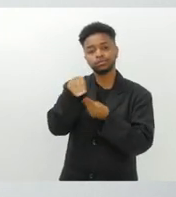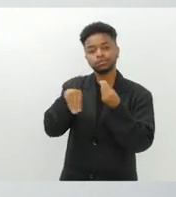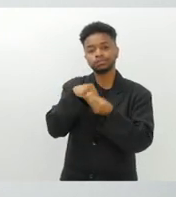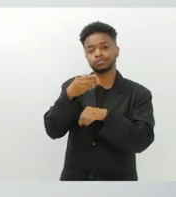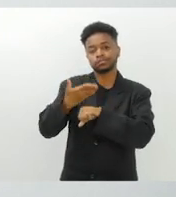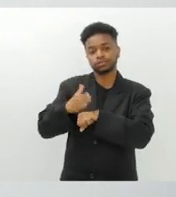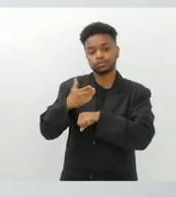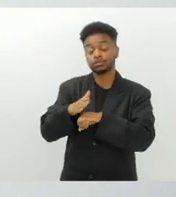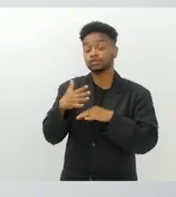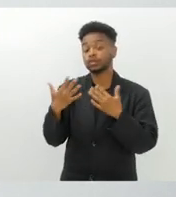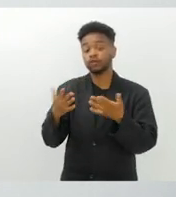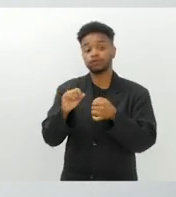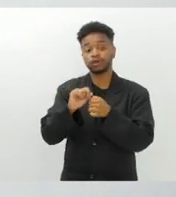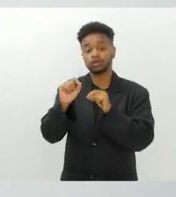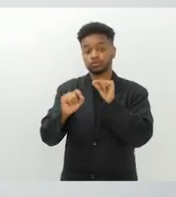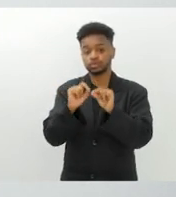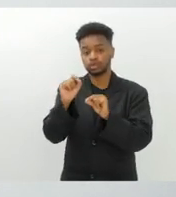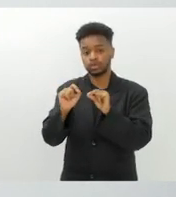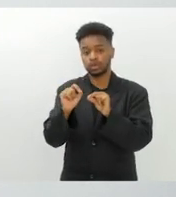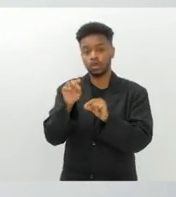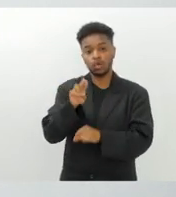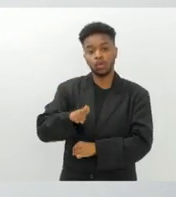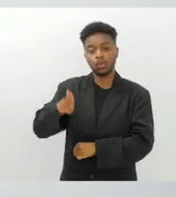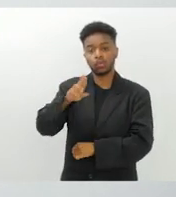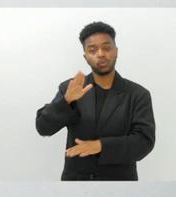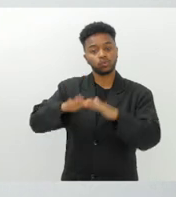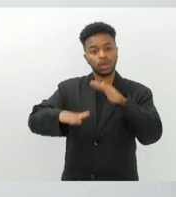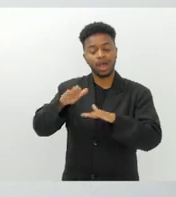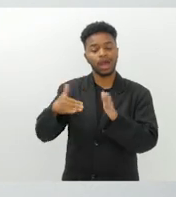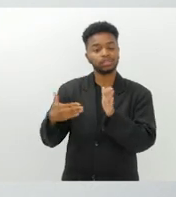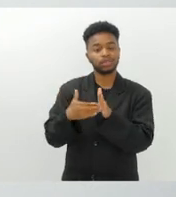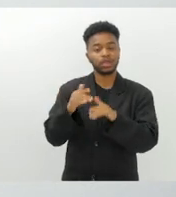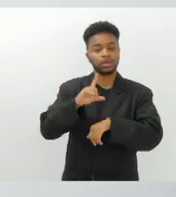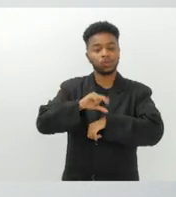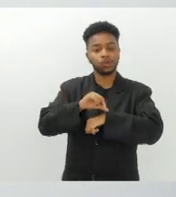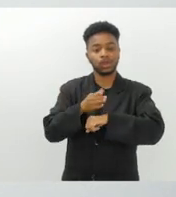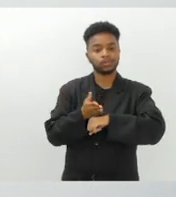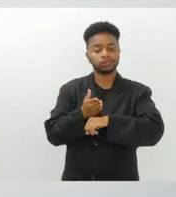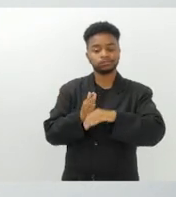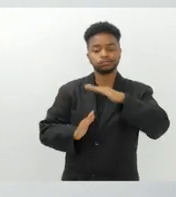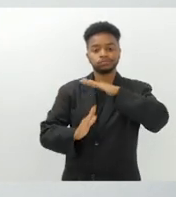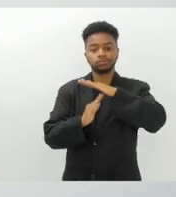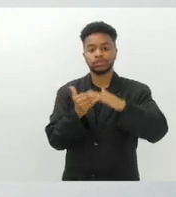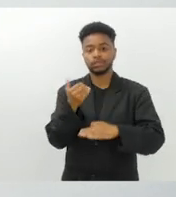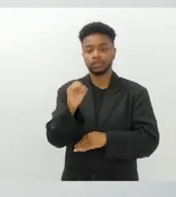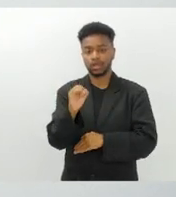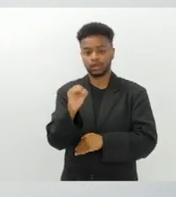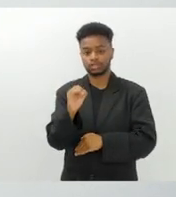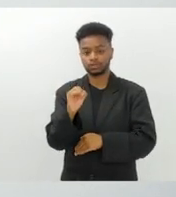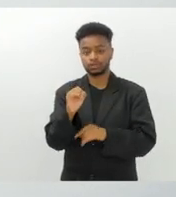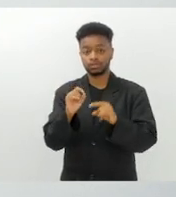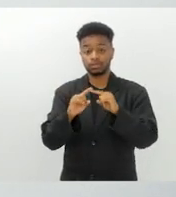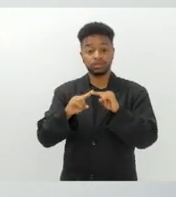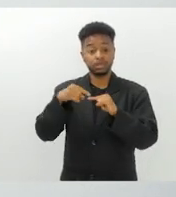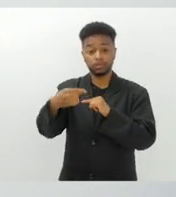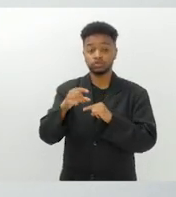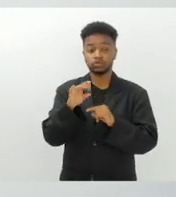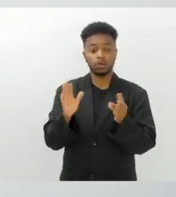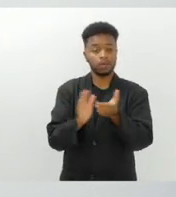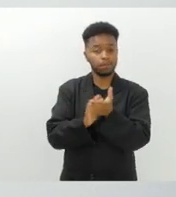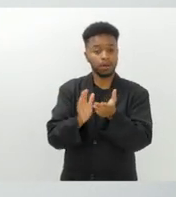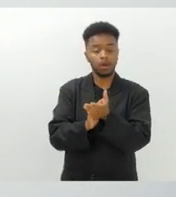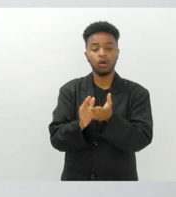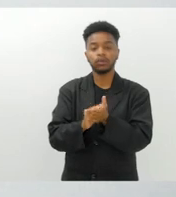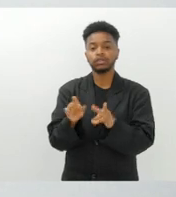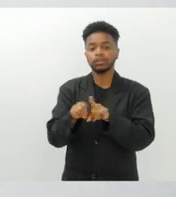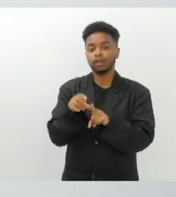ou seja, já estão usando o atabaque até 10 horas, e a partir de 10 horas ficam na palma da mão e no